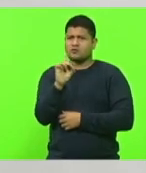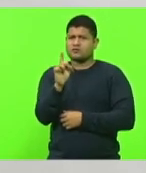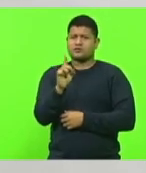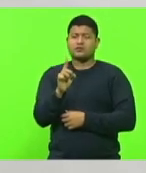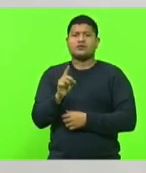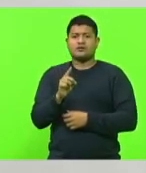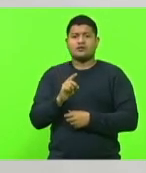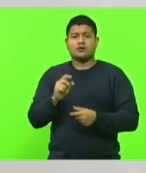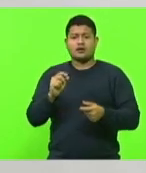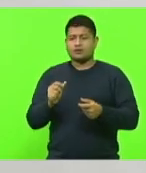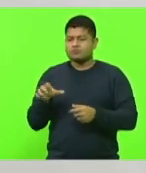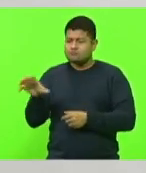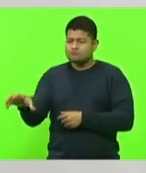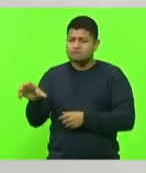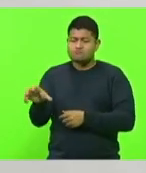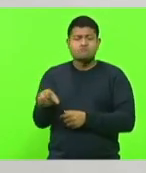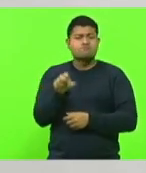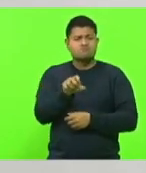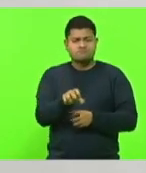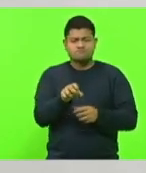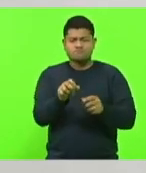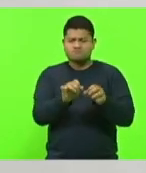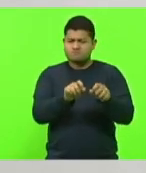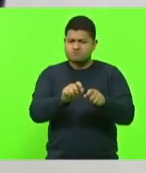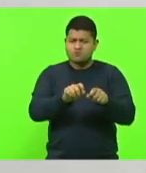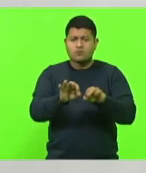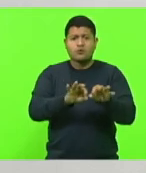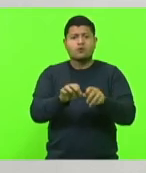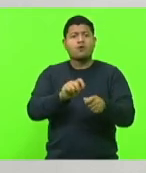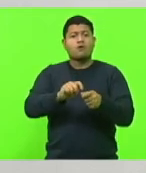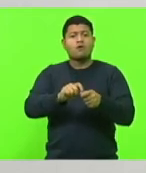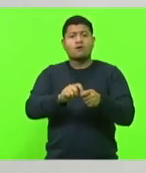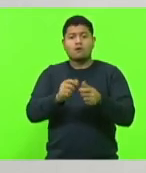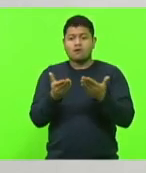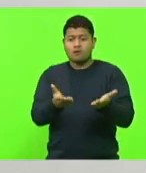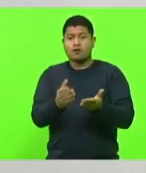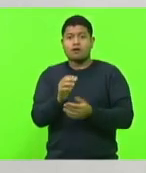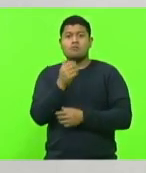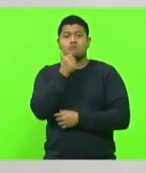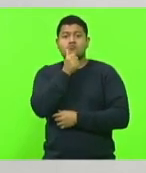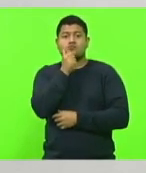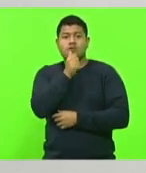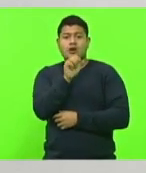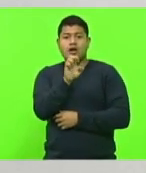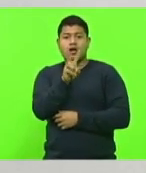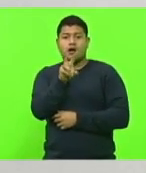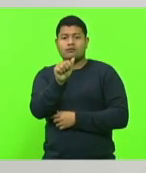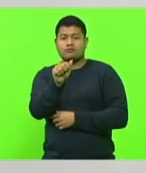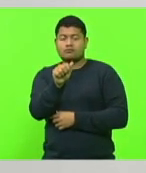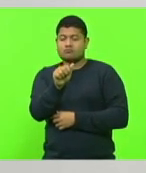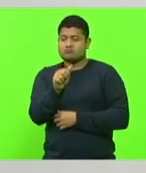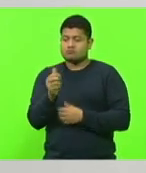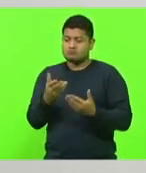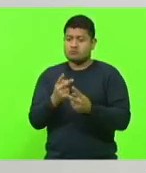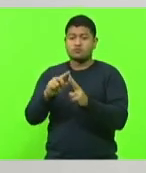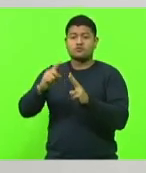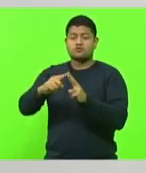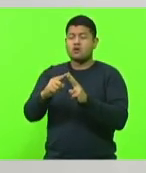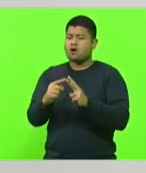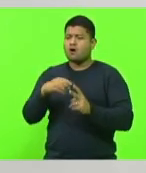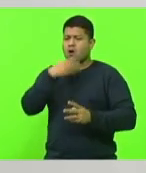fez a mulher e disse, você é companheira, você é Eva. Vocês podem comer de tudo aqui